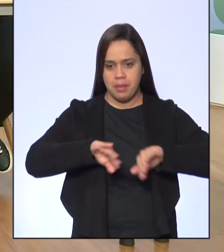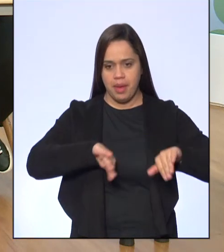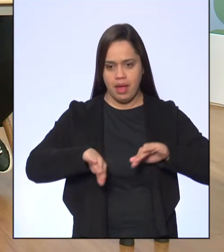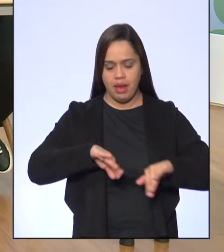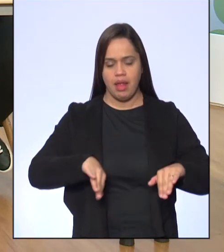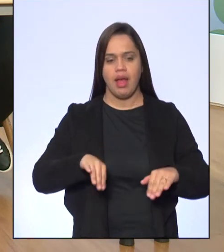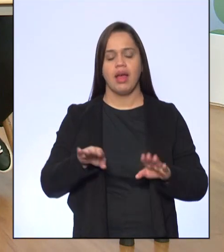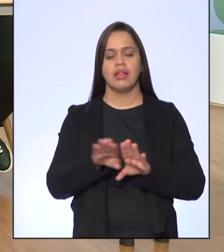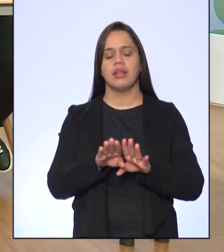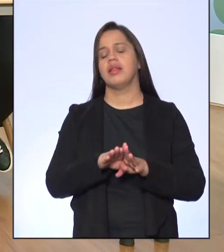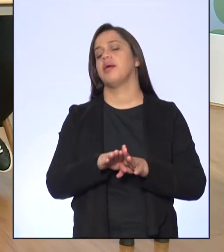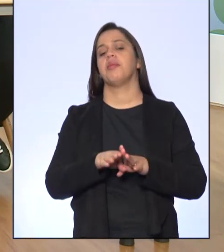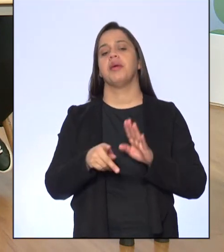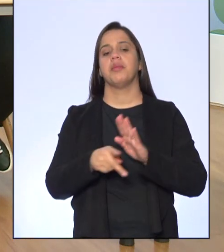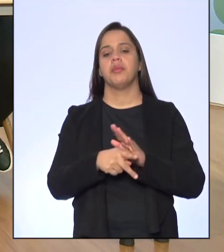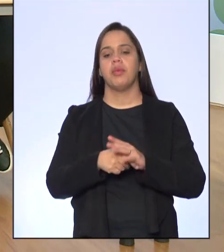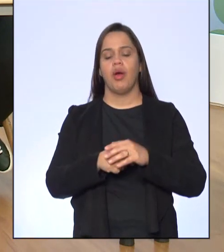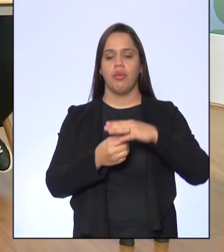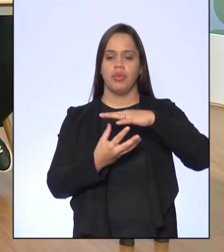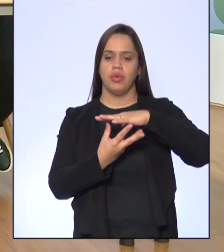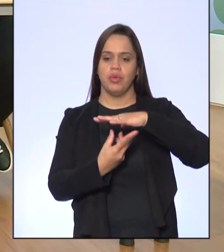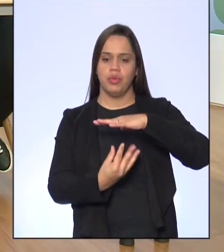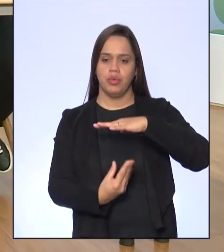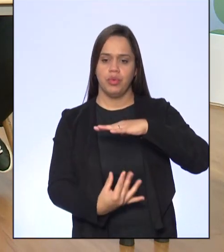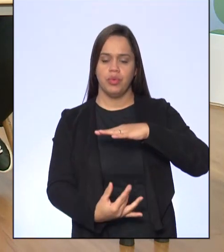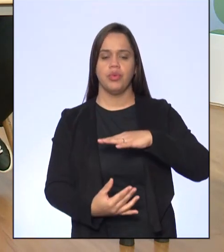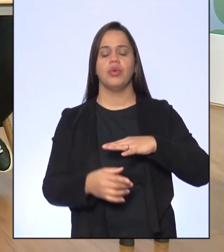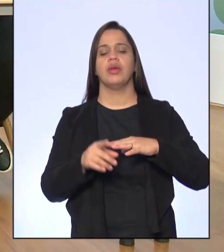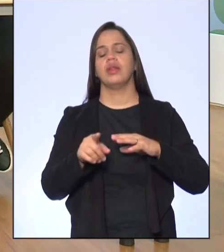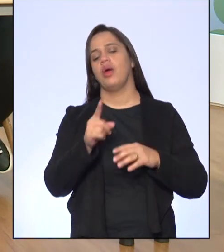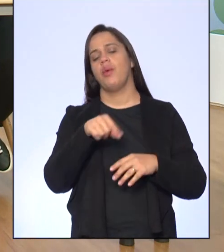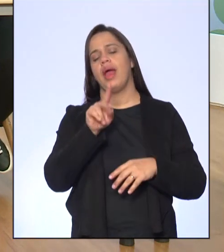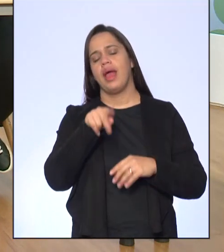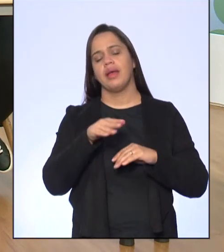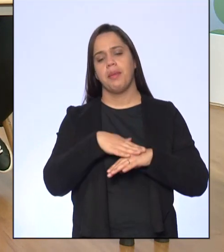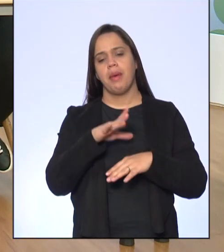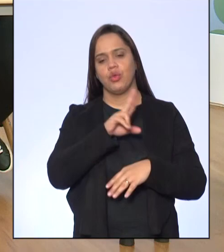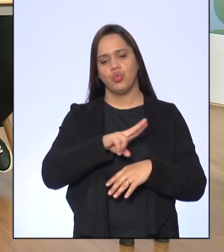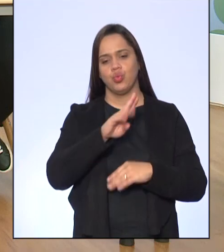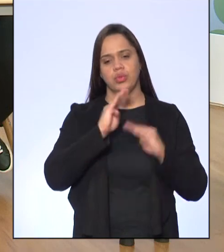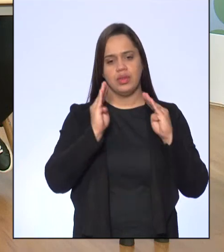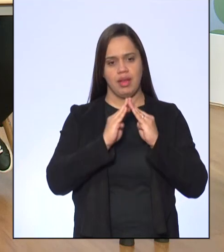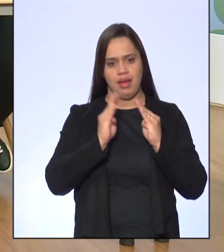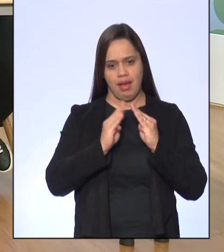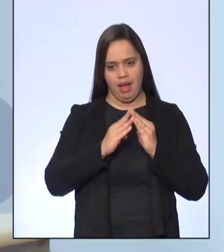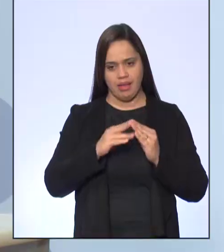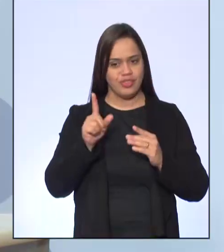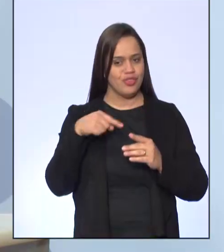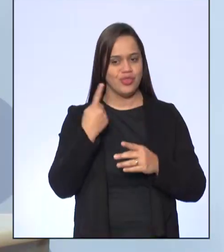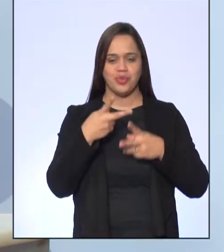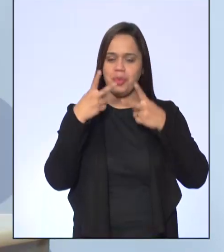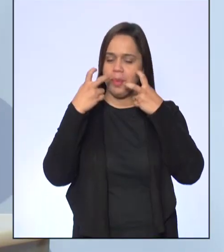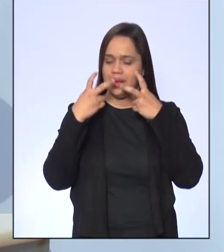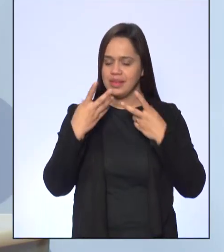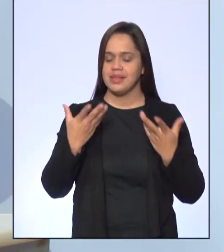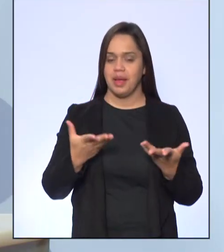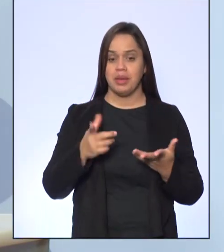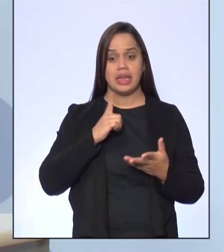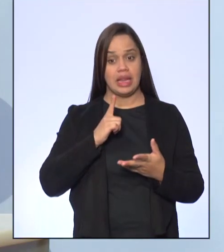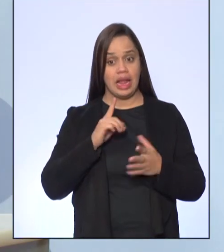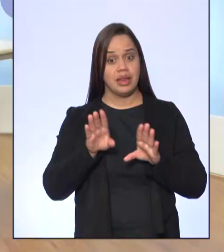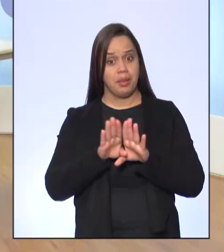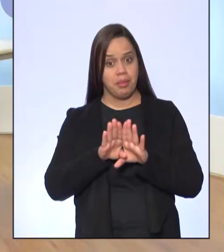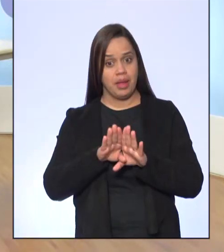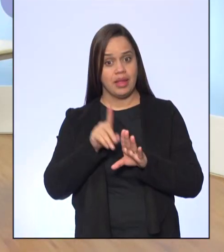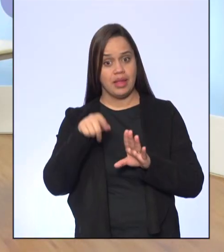filtração, né? Então, eu acho que são os processos mais comuns mesmo da gente trabalhar, da gente utilizar em casa, a gente nem percebe, né? Tem um que é muito comum na